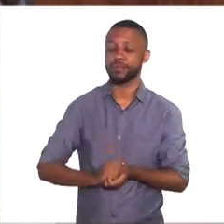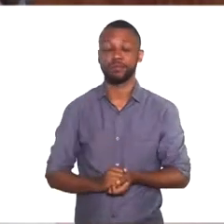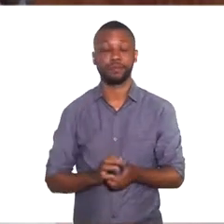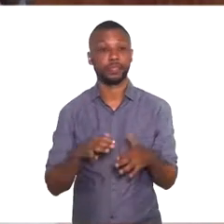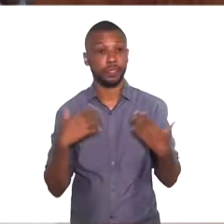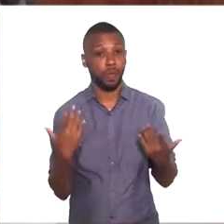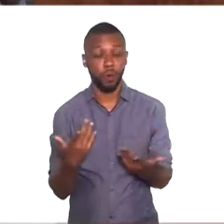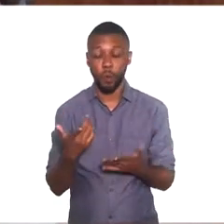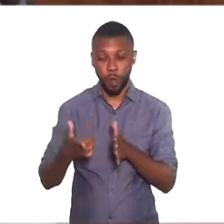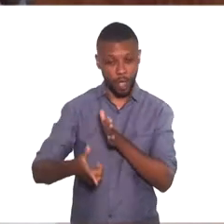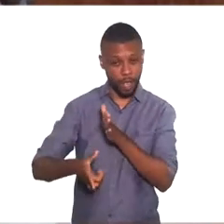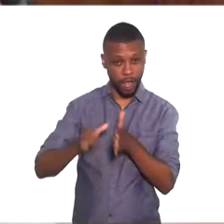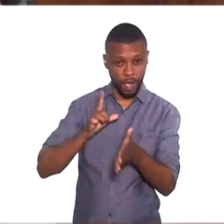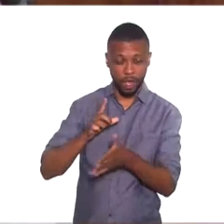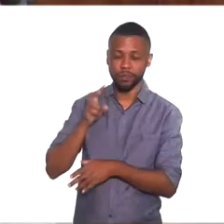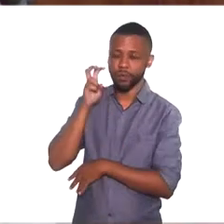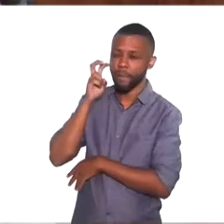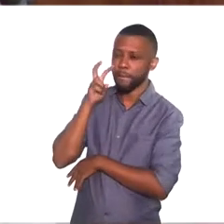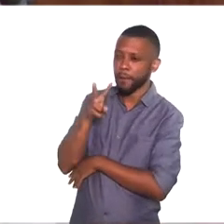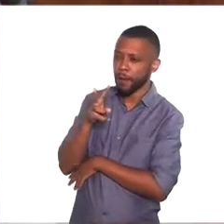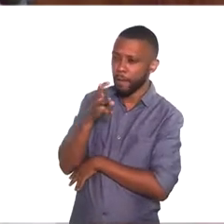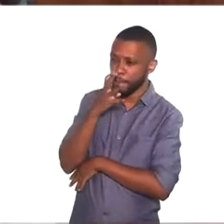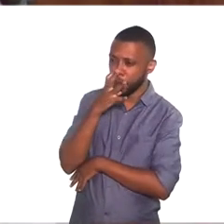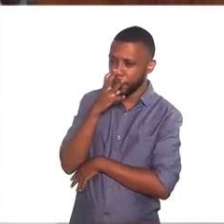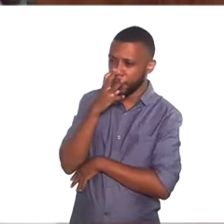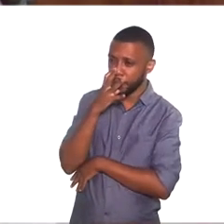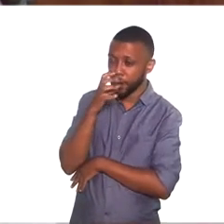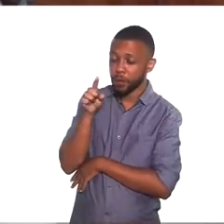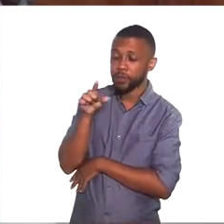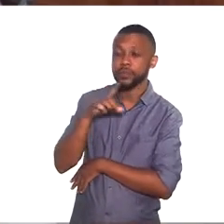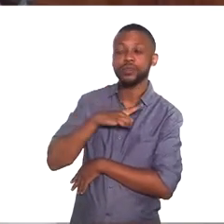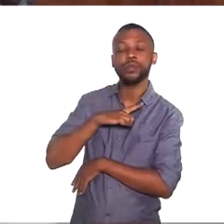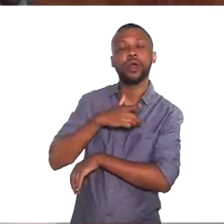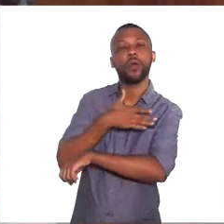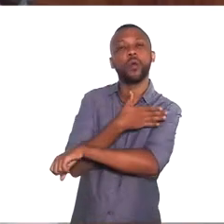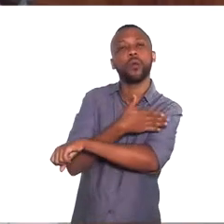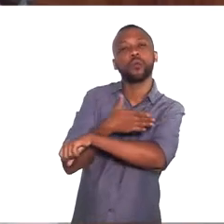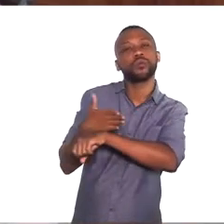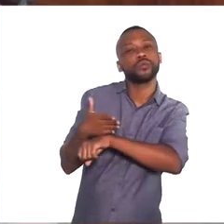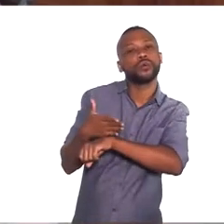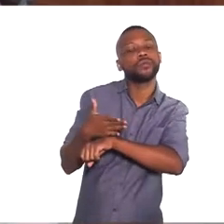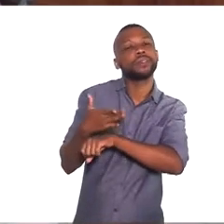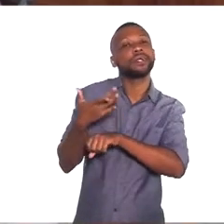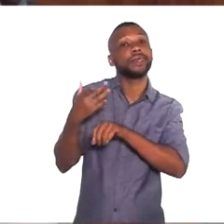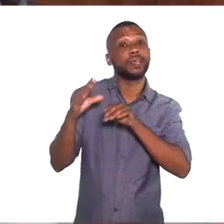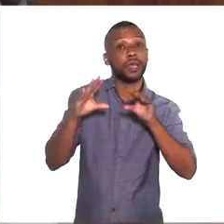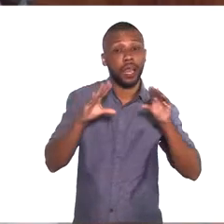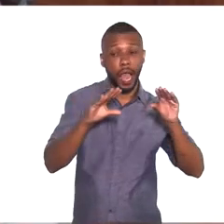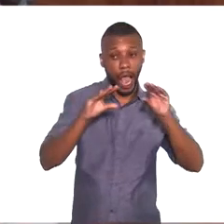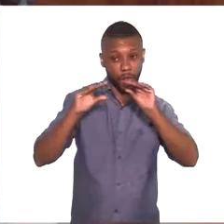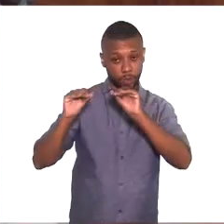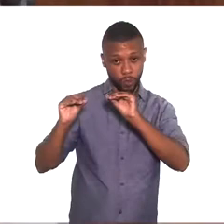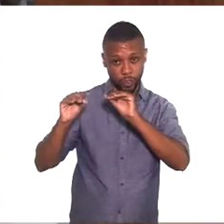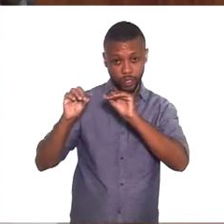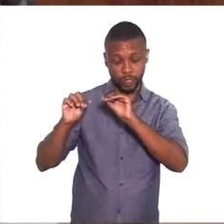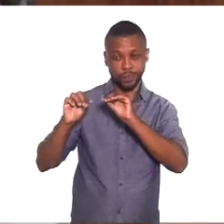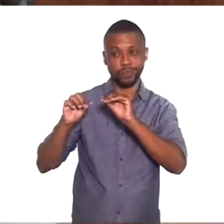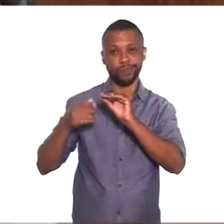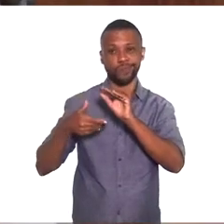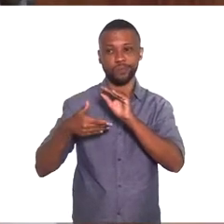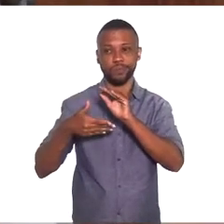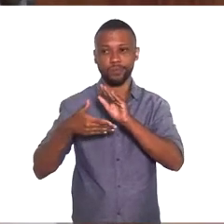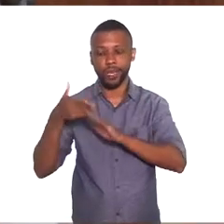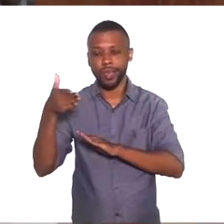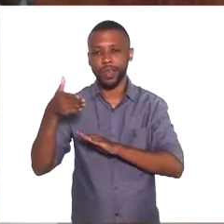eu observava anteriormente o seguinte um hábito de durante a noite